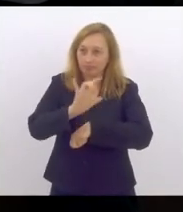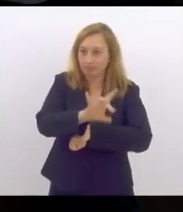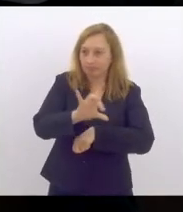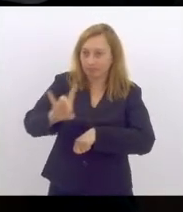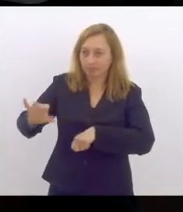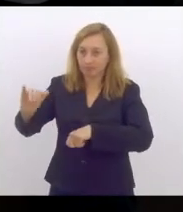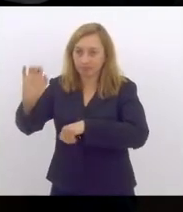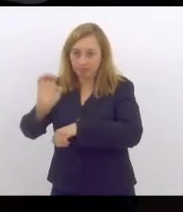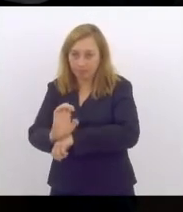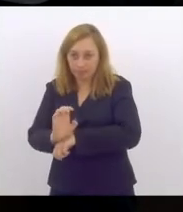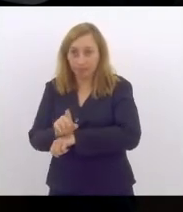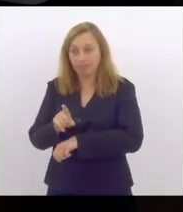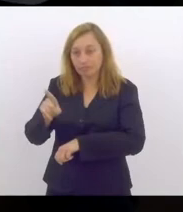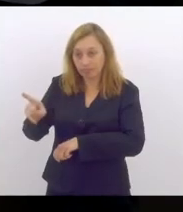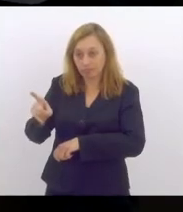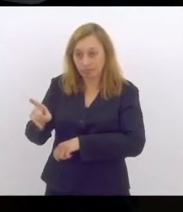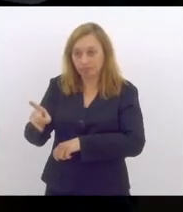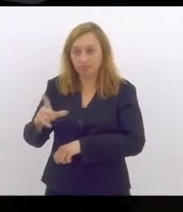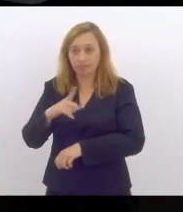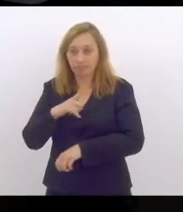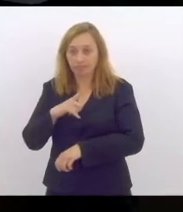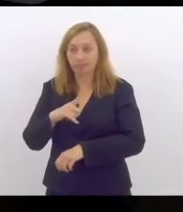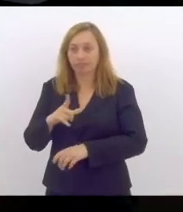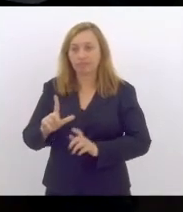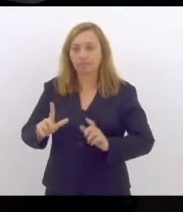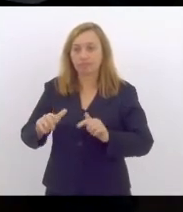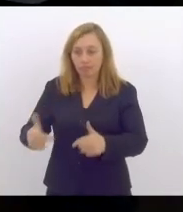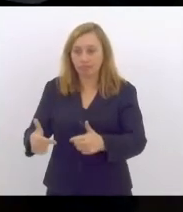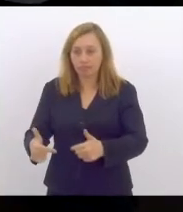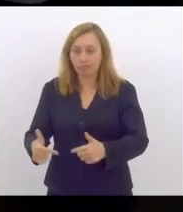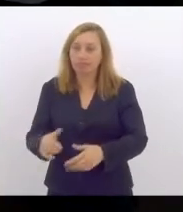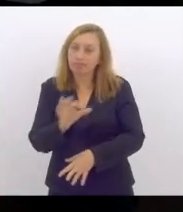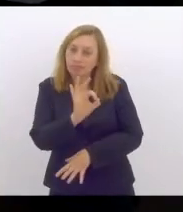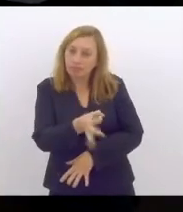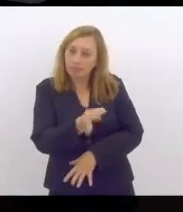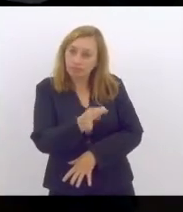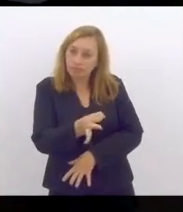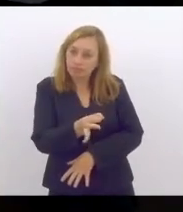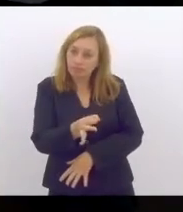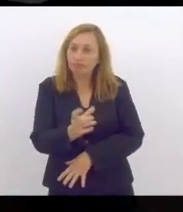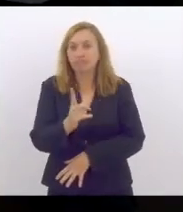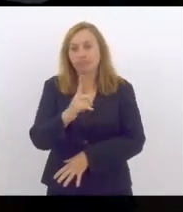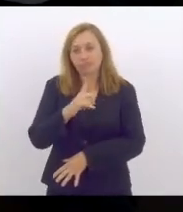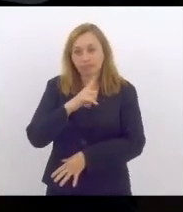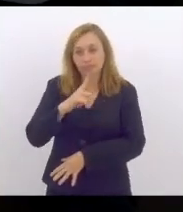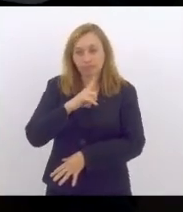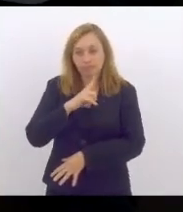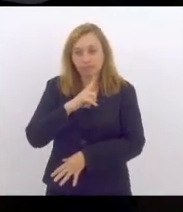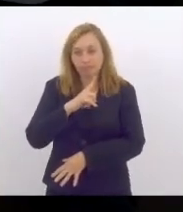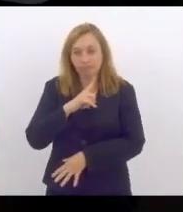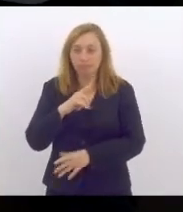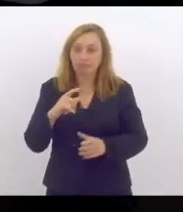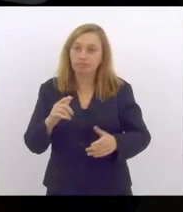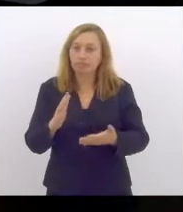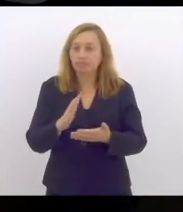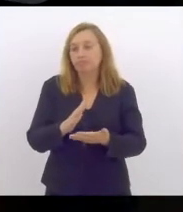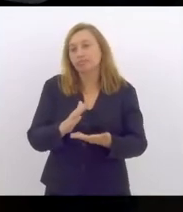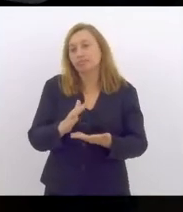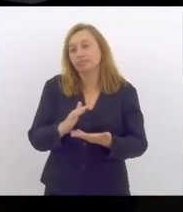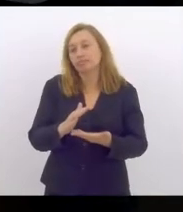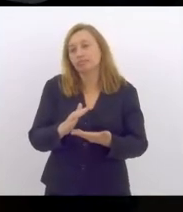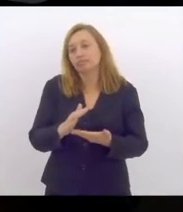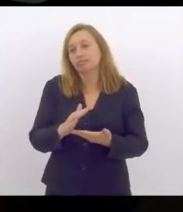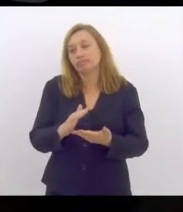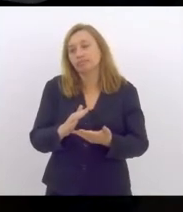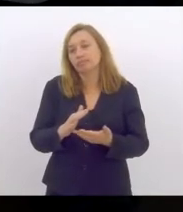estado, lá que deriva o comando. Evidentemente que existe esse pormenor, mas eu estou